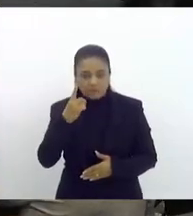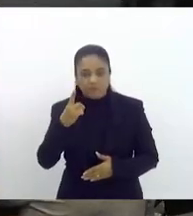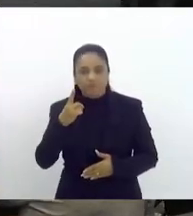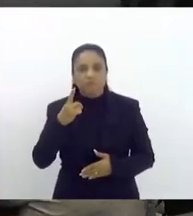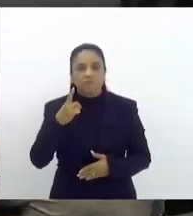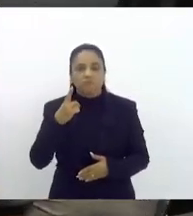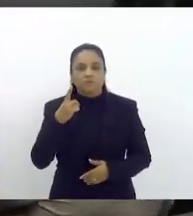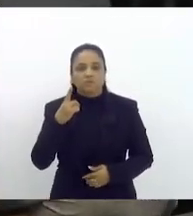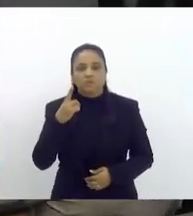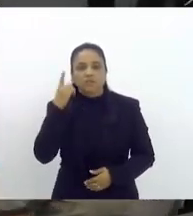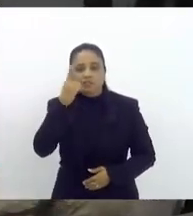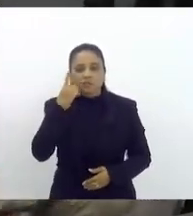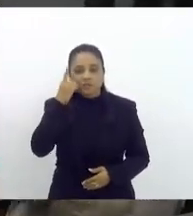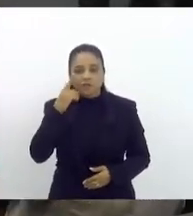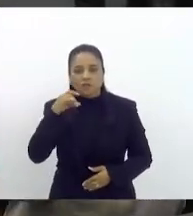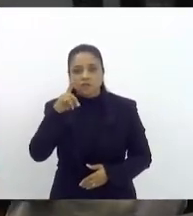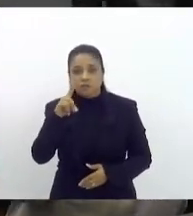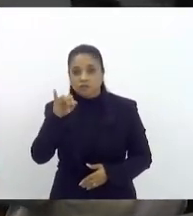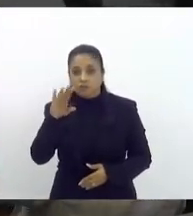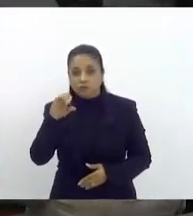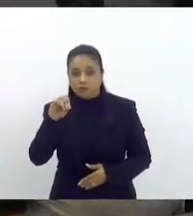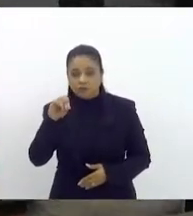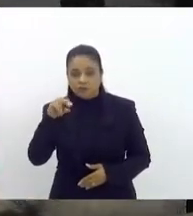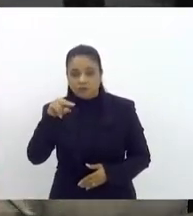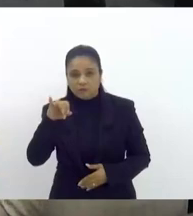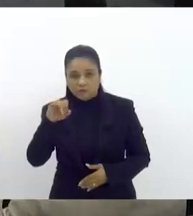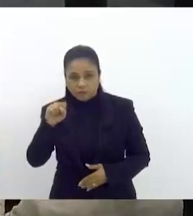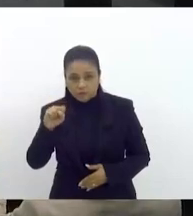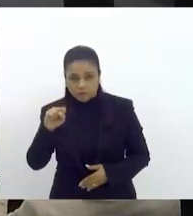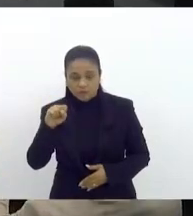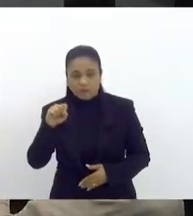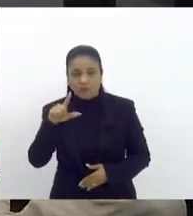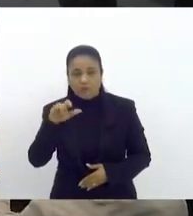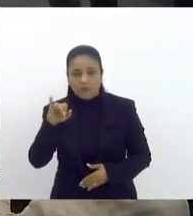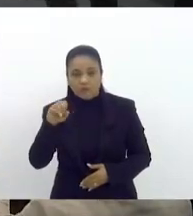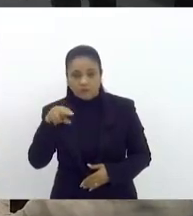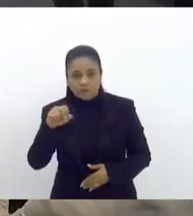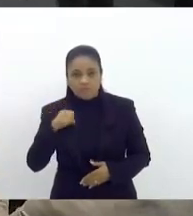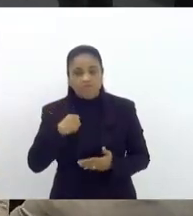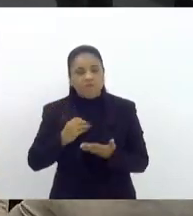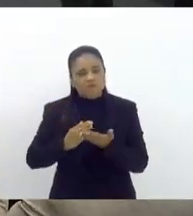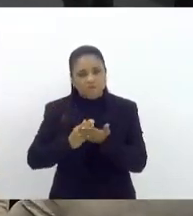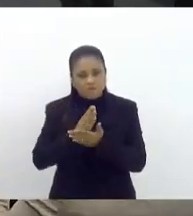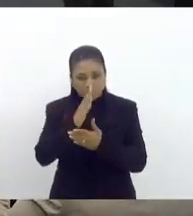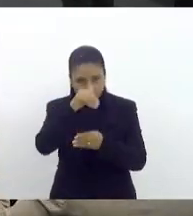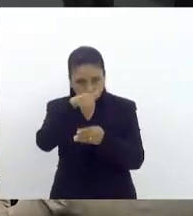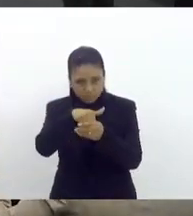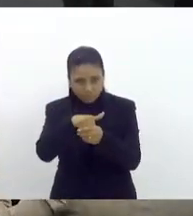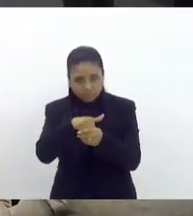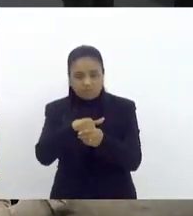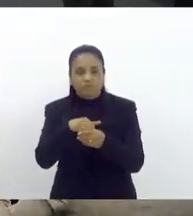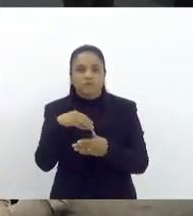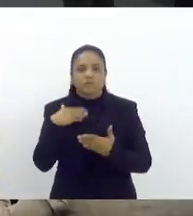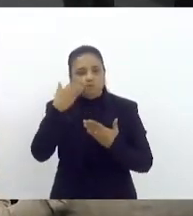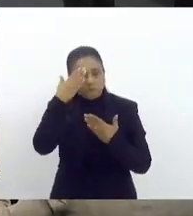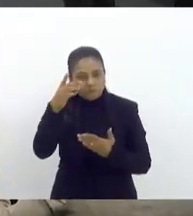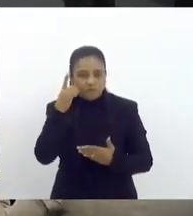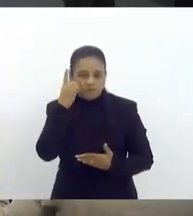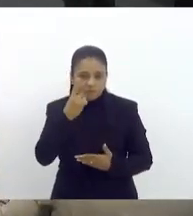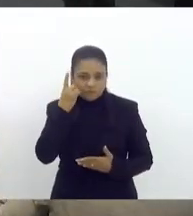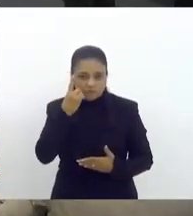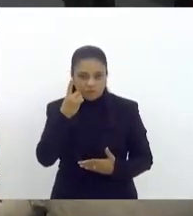Deputado Dionísio Lins por favor favorável senhor presidente Obrigado deputado